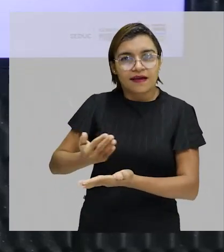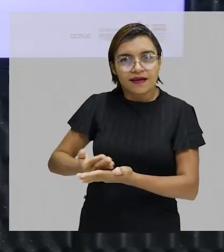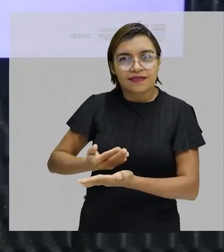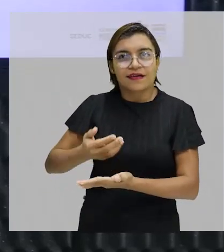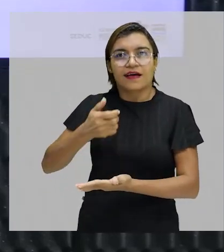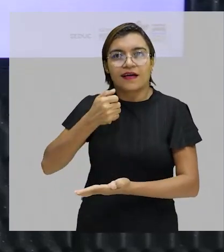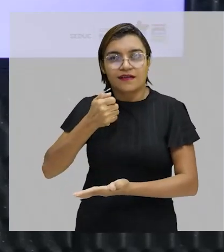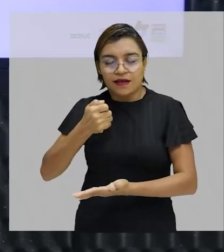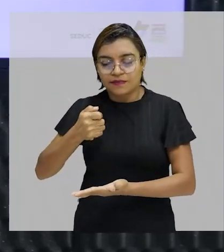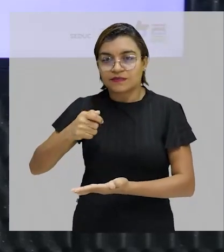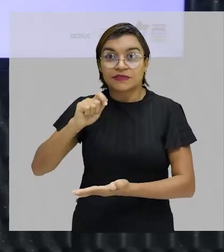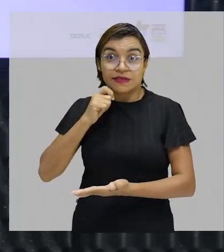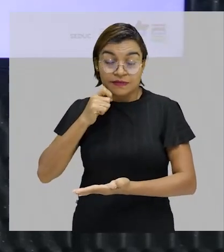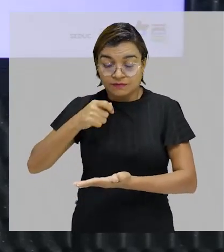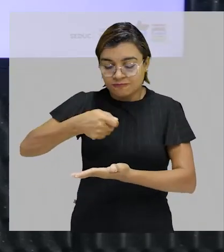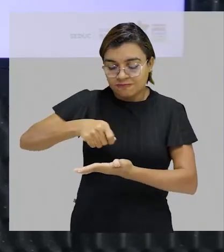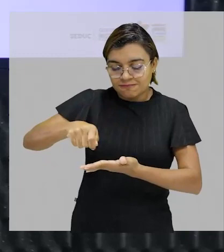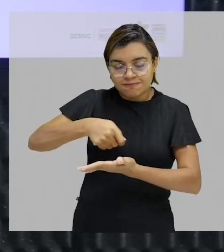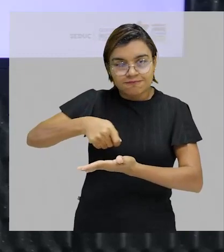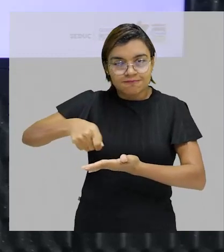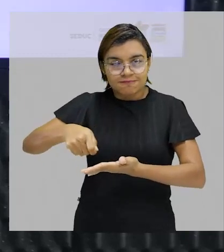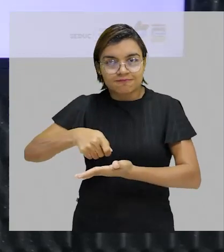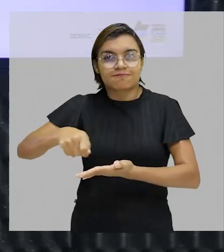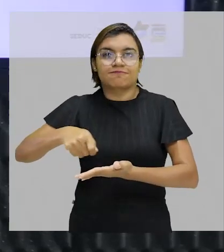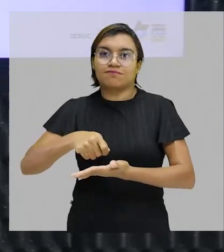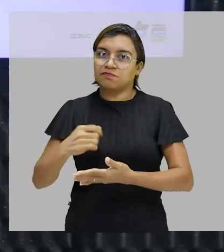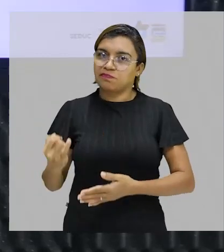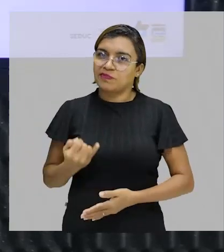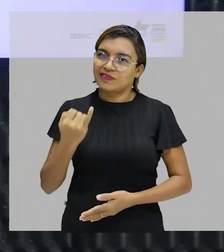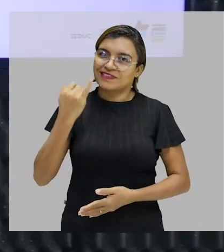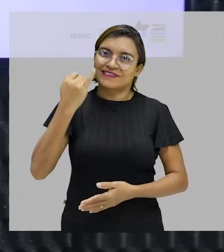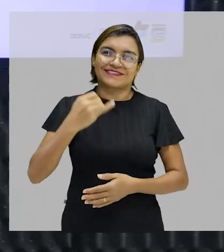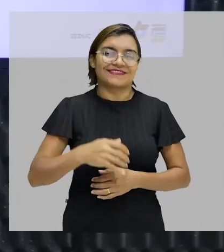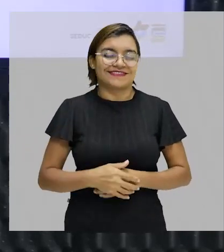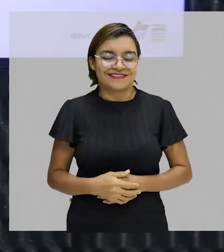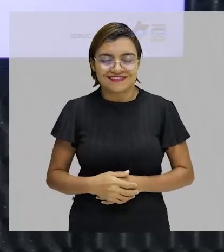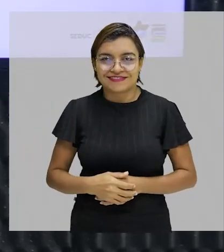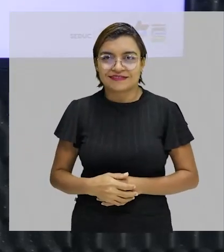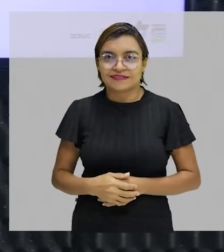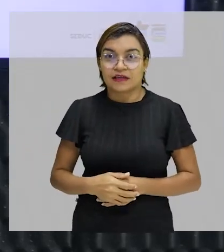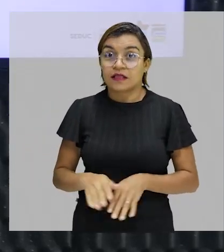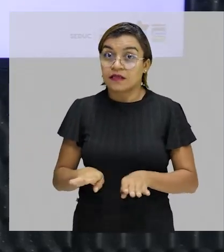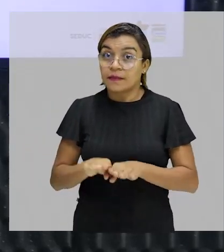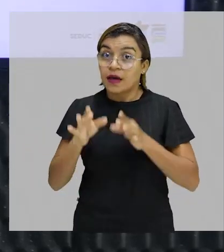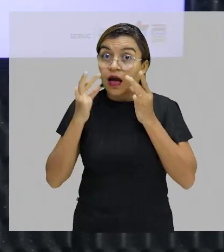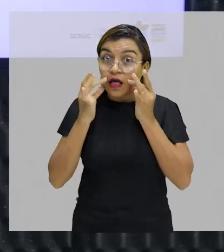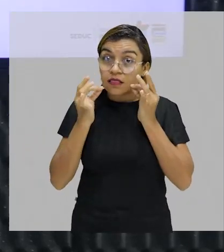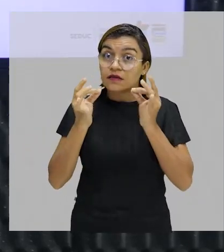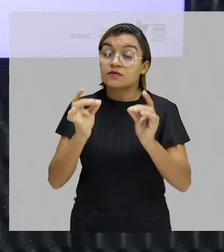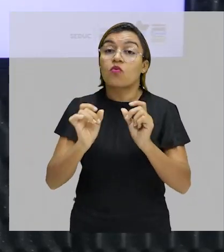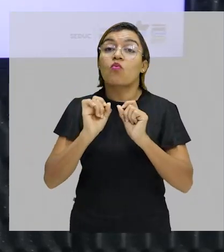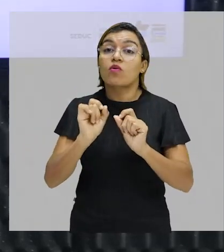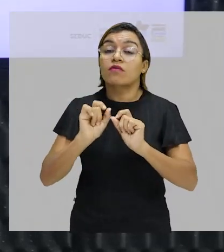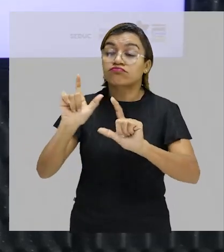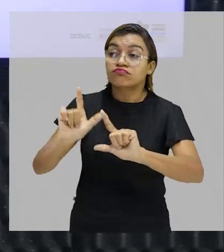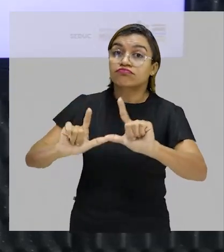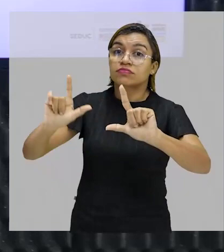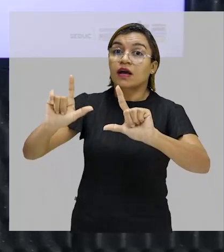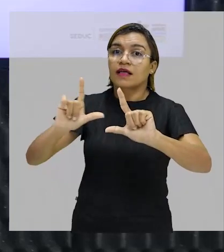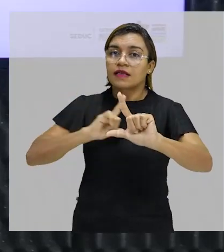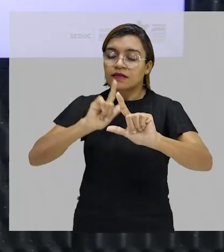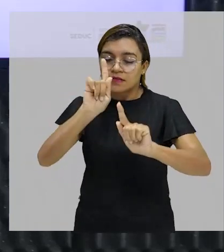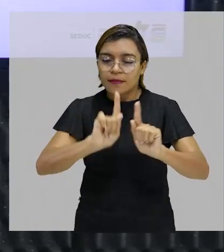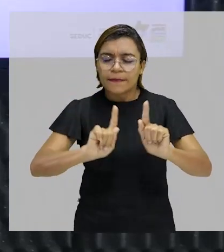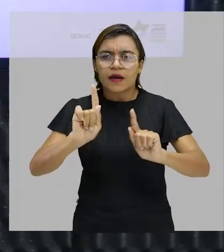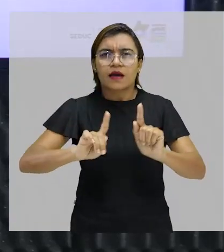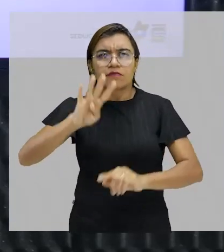devidas anotações. Show? E toda vez que chamar a sua atenção aquele gráfico, aquela tabela, aquela questão,